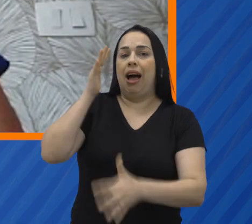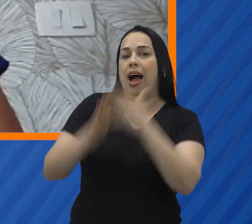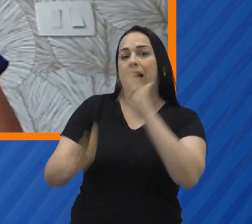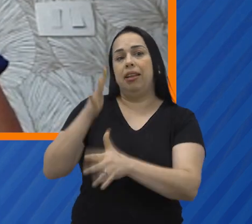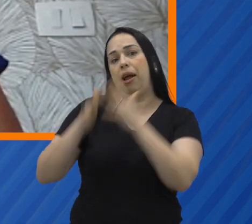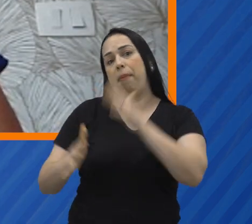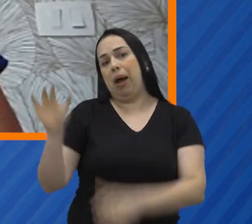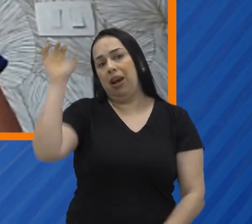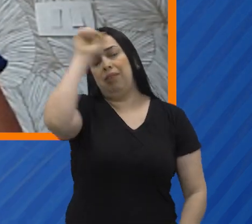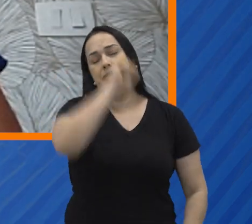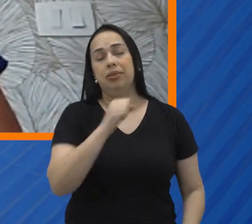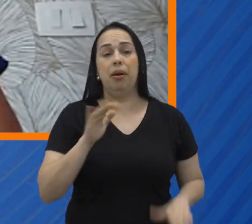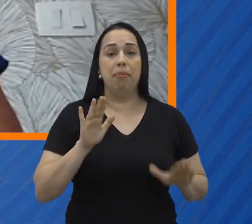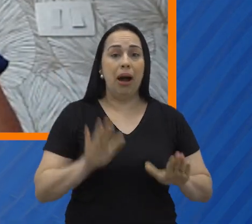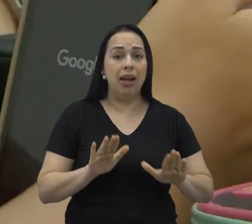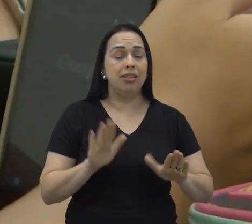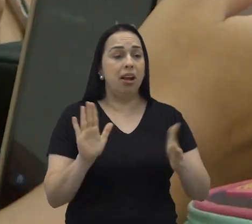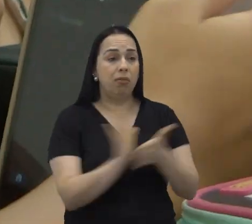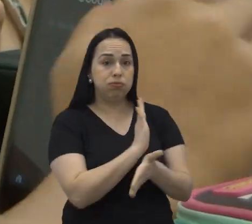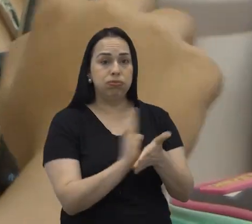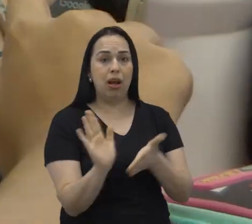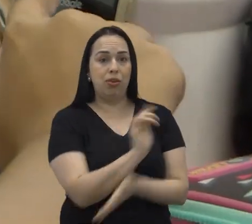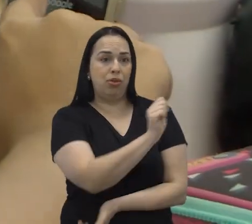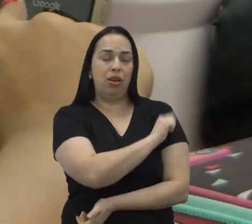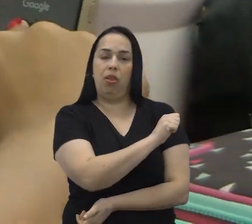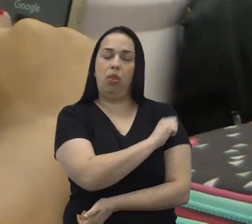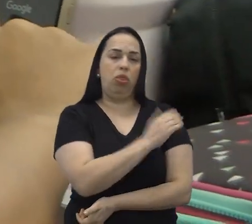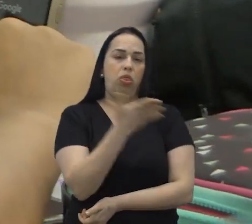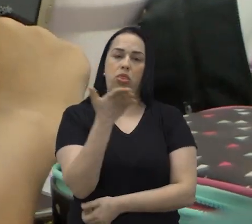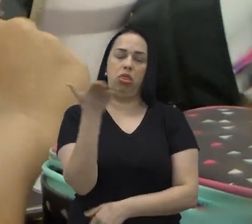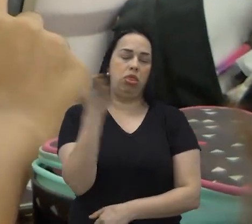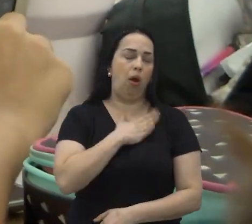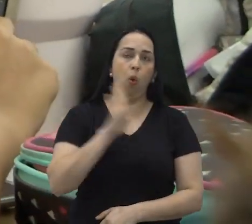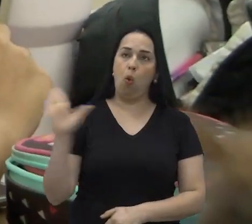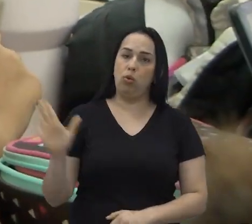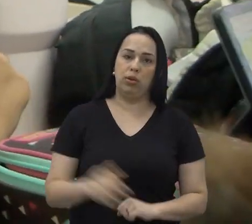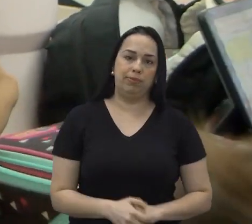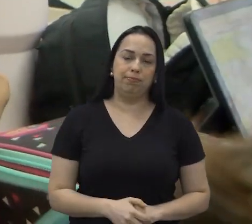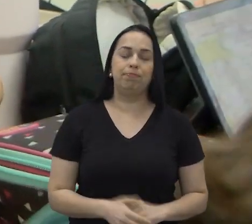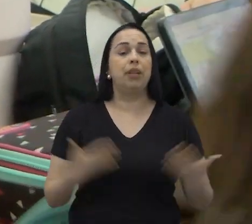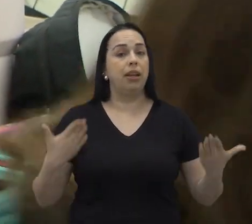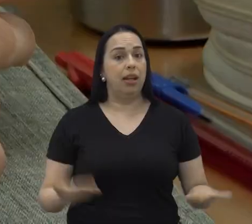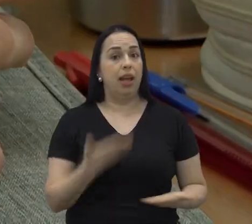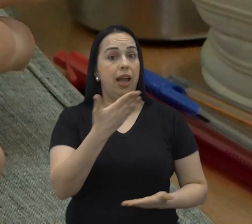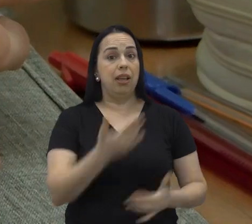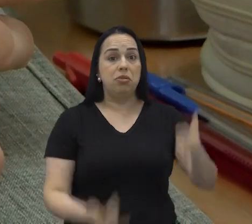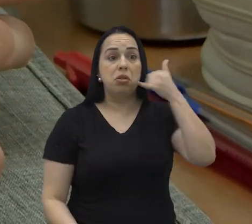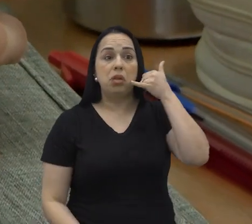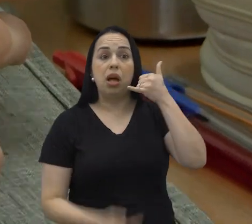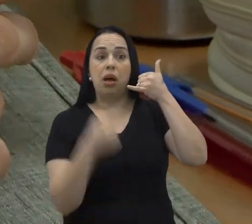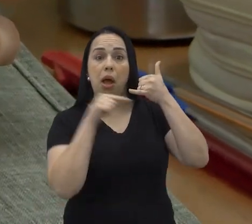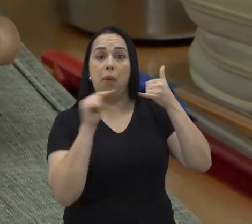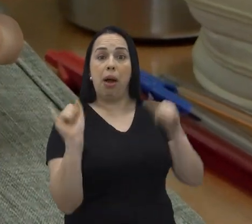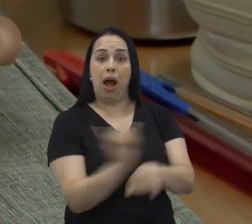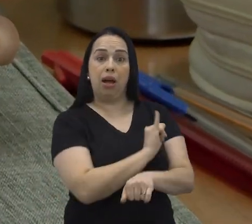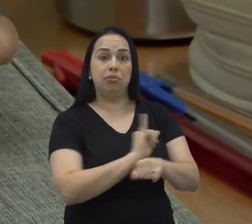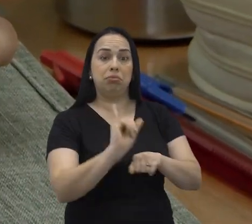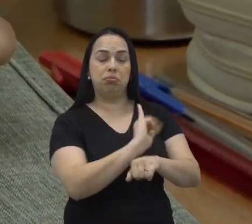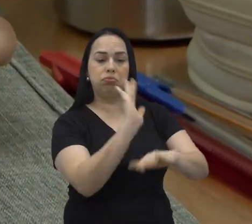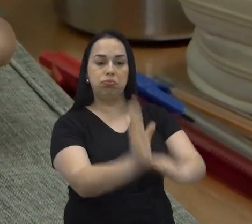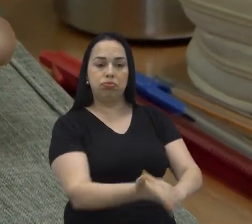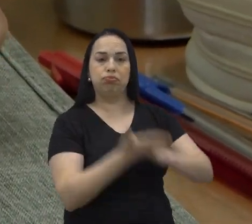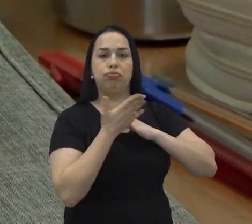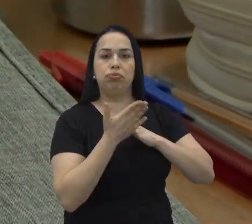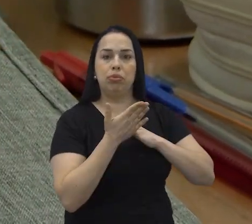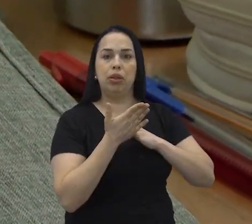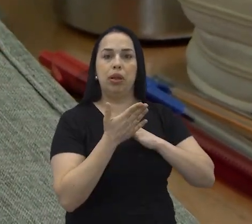ele passa realmente a não ser efetivo. Mas alguns alunos não aprovaram muito a ideia. Para eles, o celular se tornou